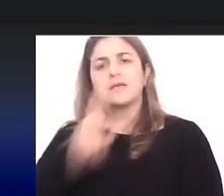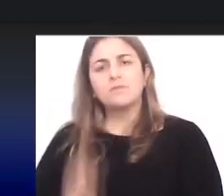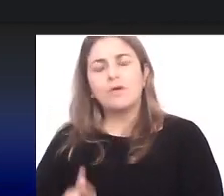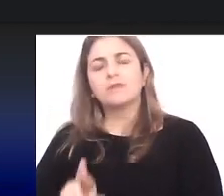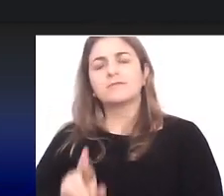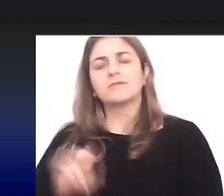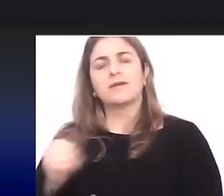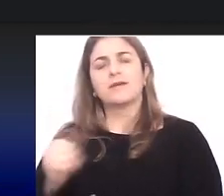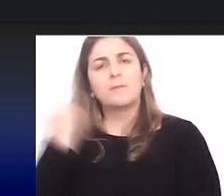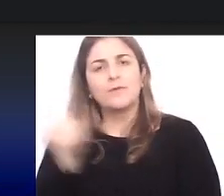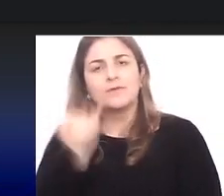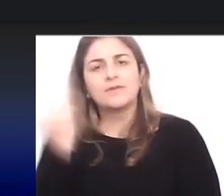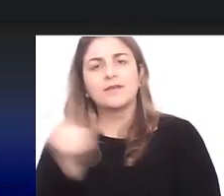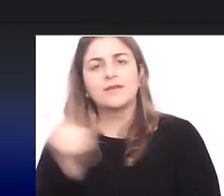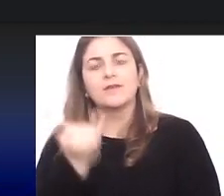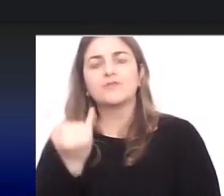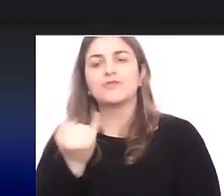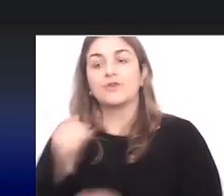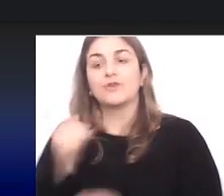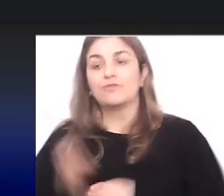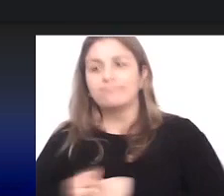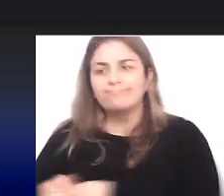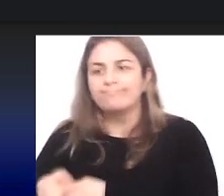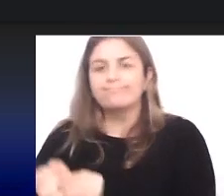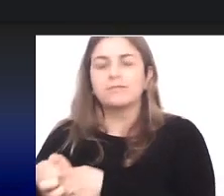alento para nós.